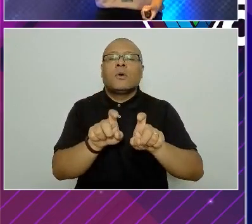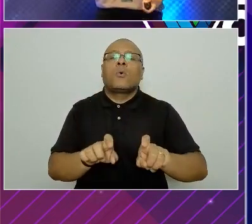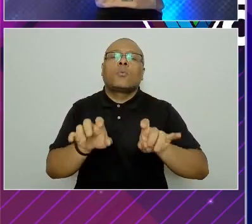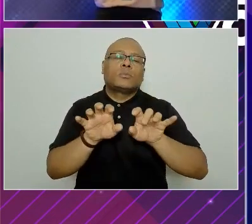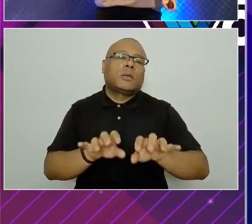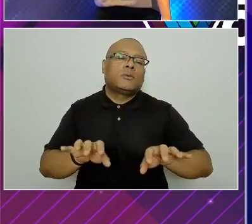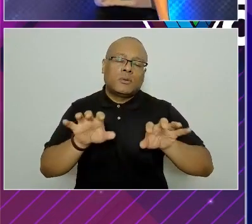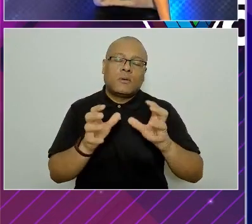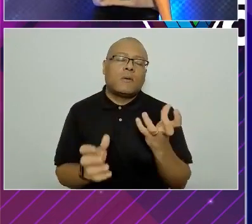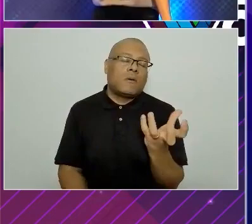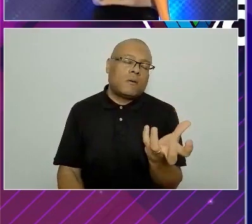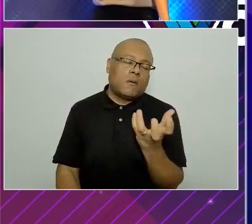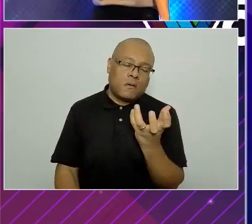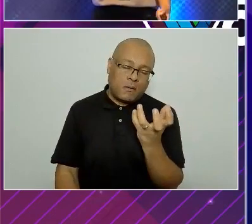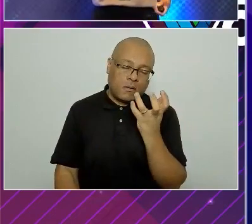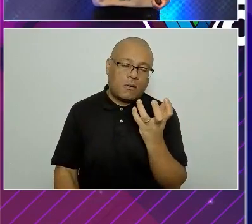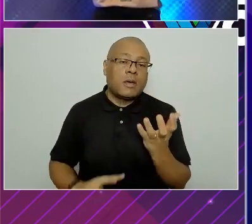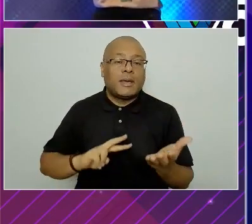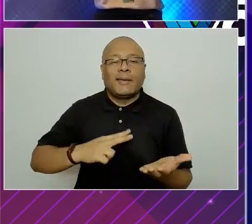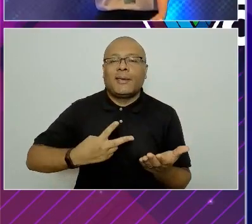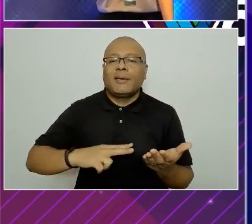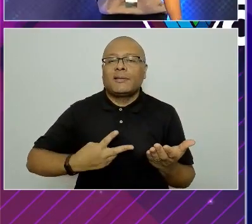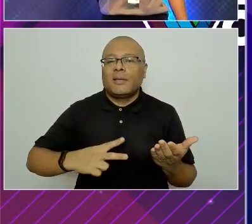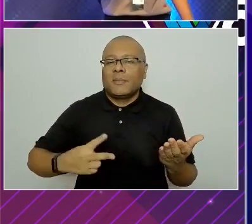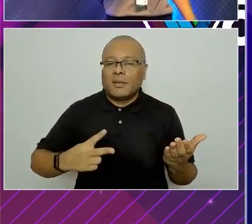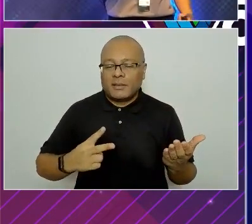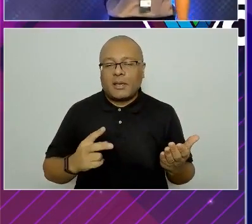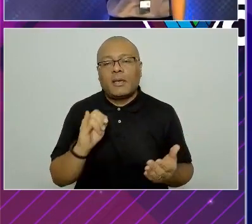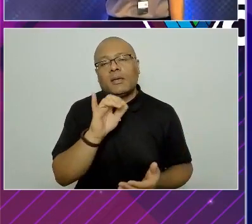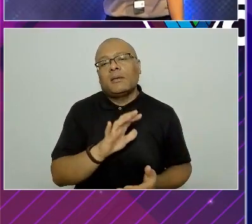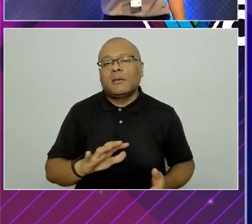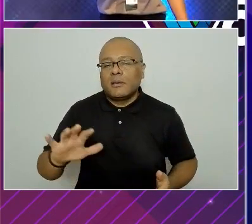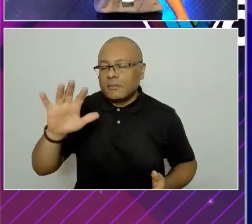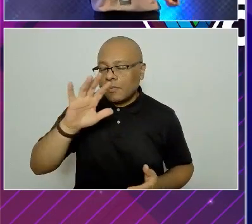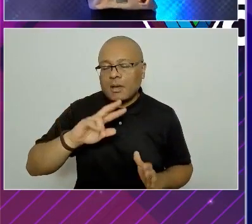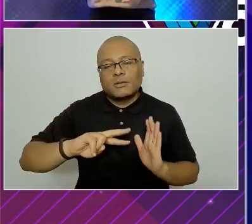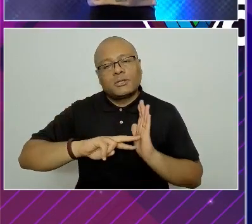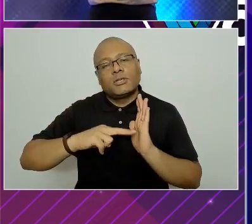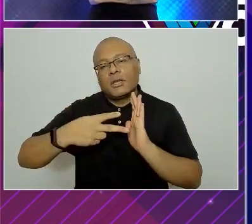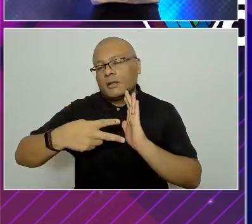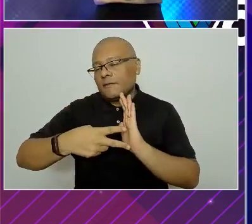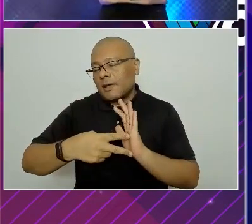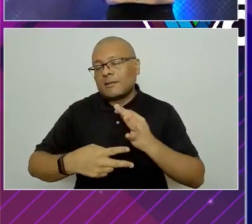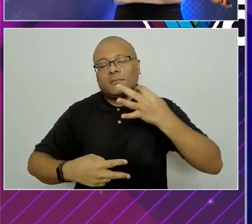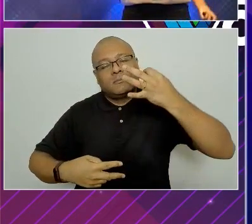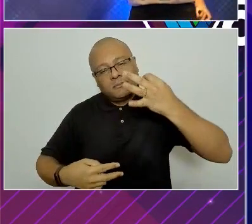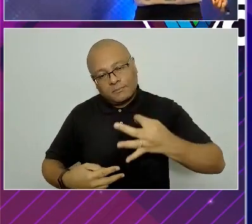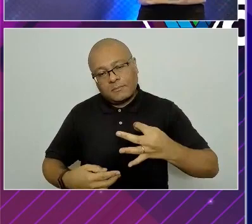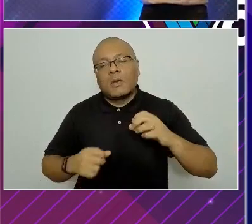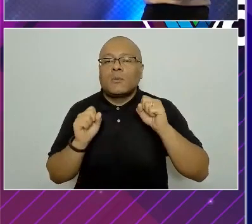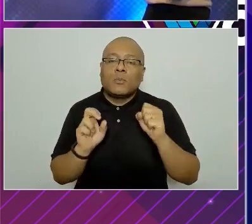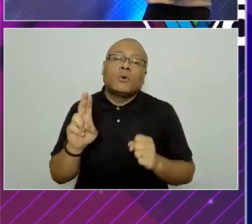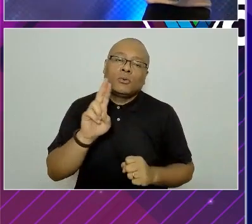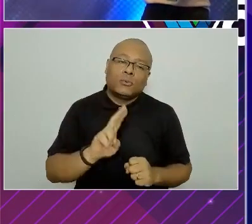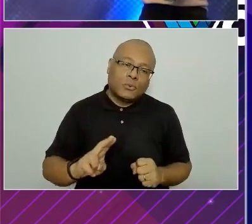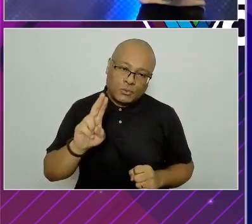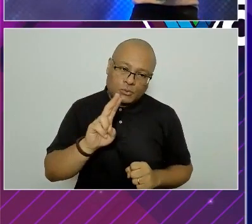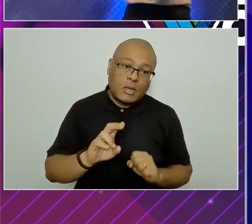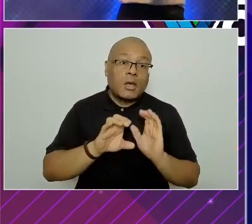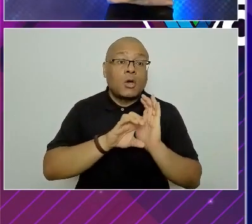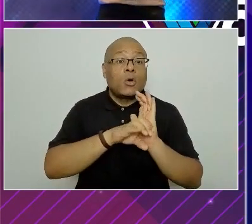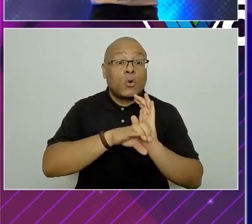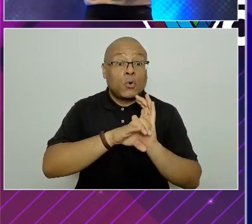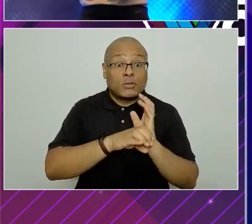quer interpretar imagens, dar significado para aquilo de uma maneira assertiva, a gente pode utilizar, inclusive, conceitos de